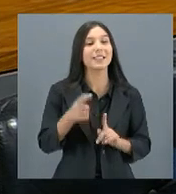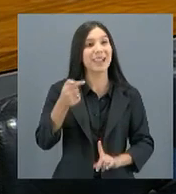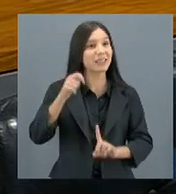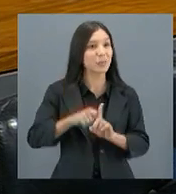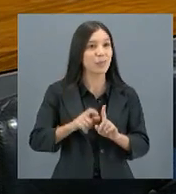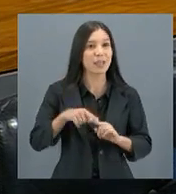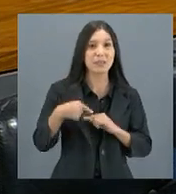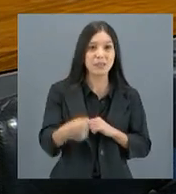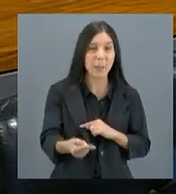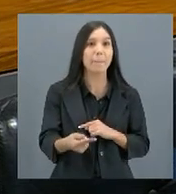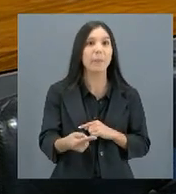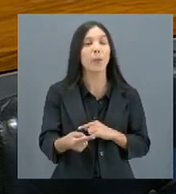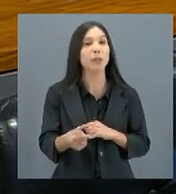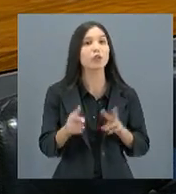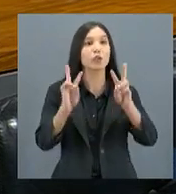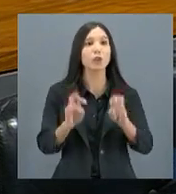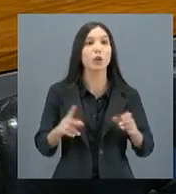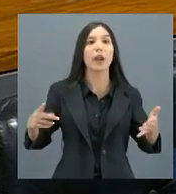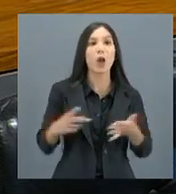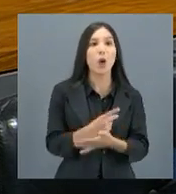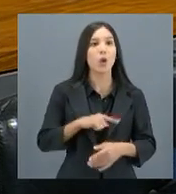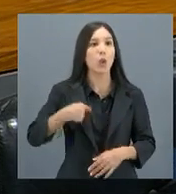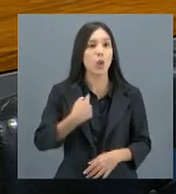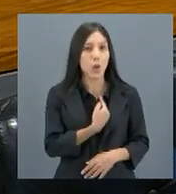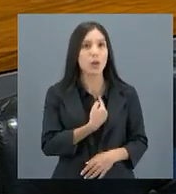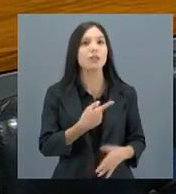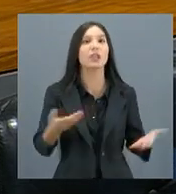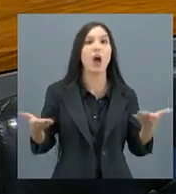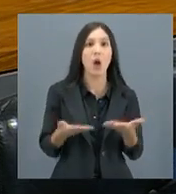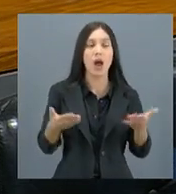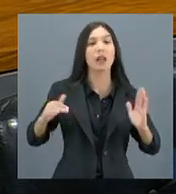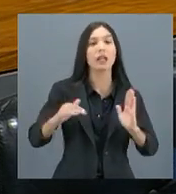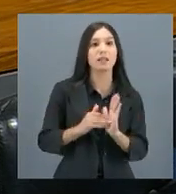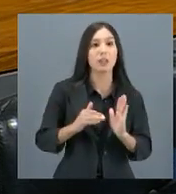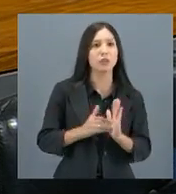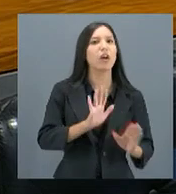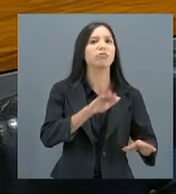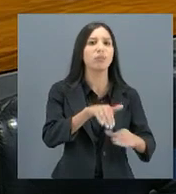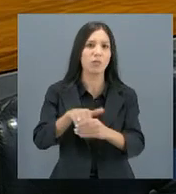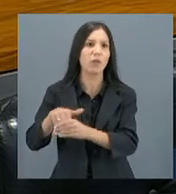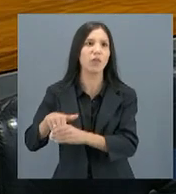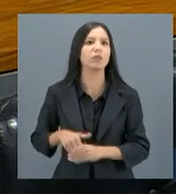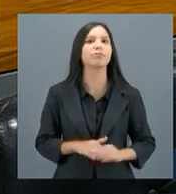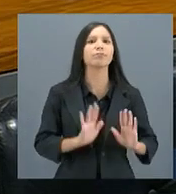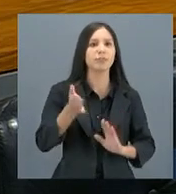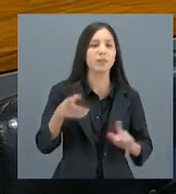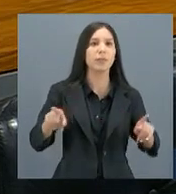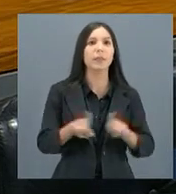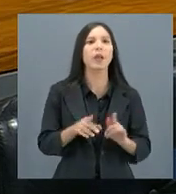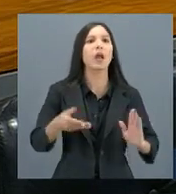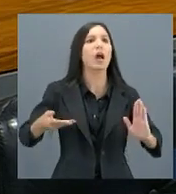meses depois aí dessa deliberação nossa, que aqui no Senado nós votamos, a Câmara tinha votado, o que